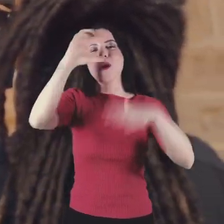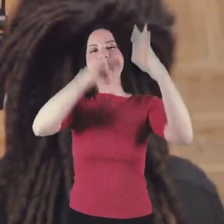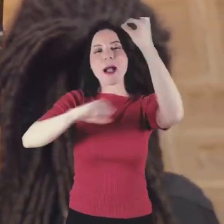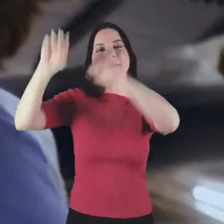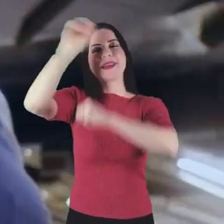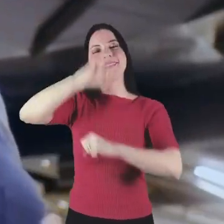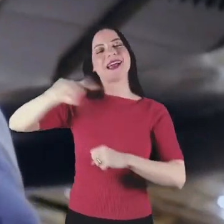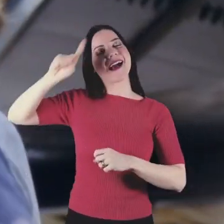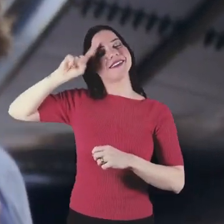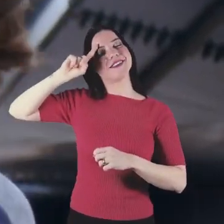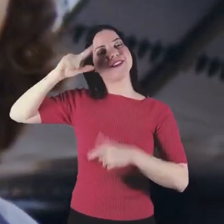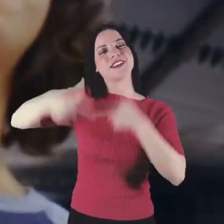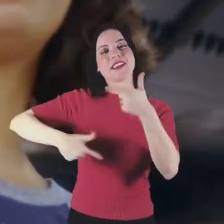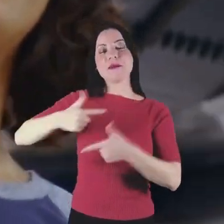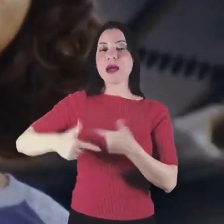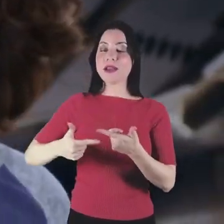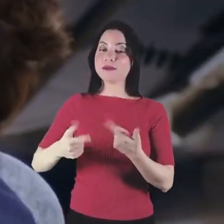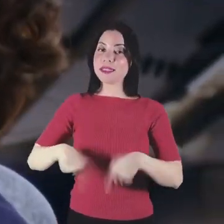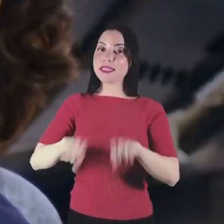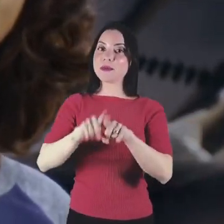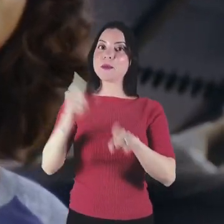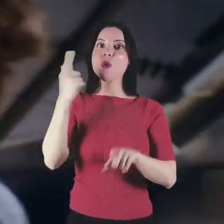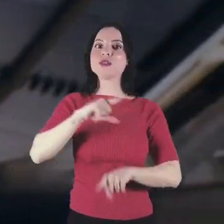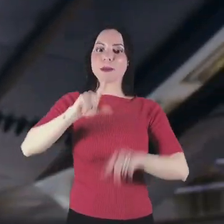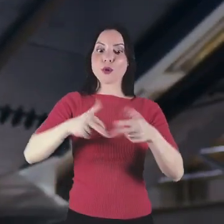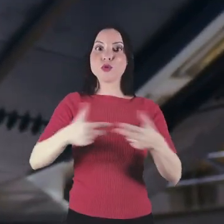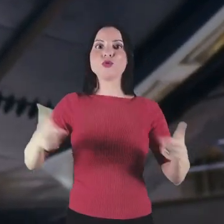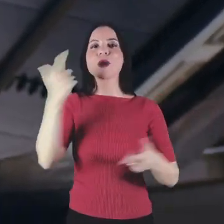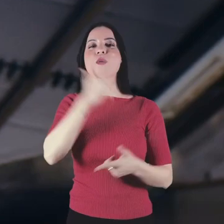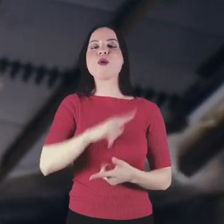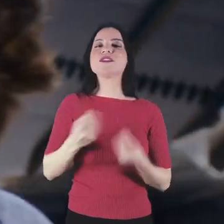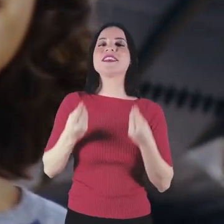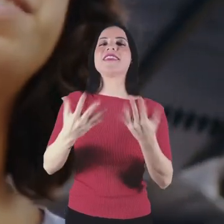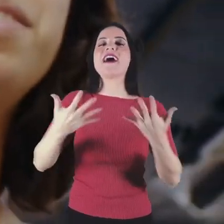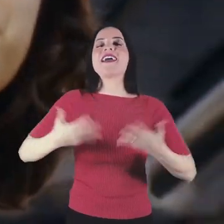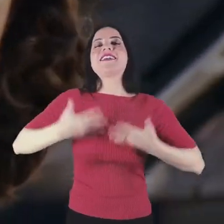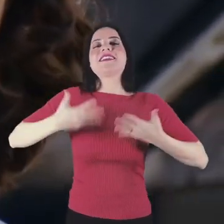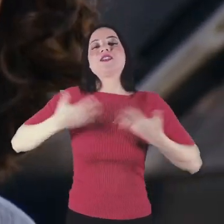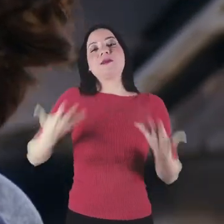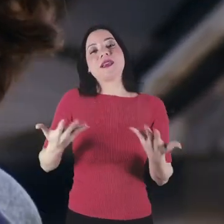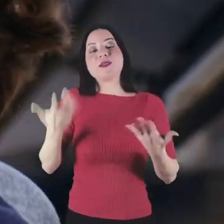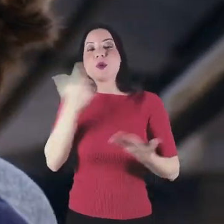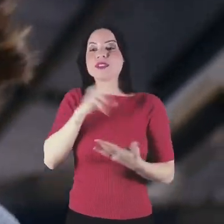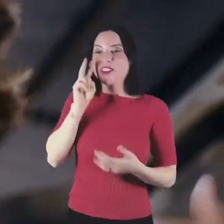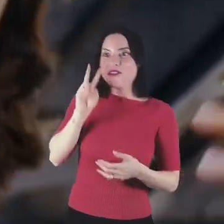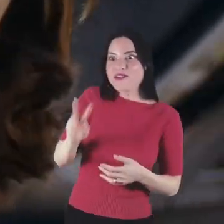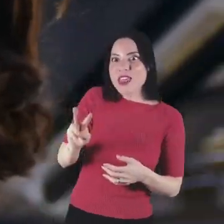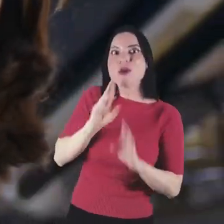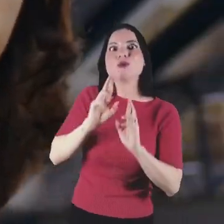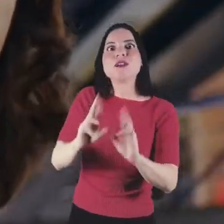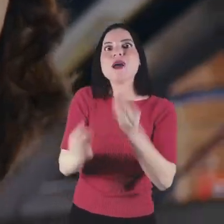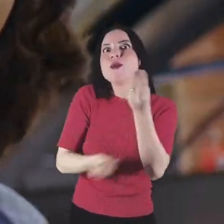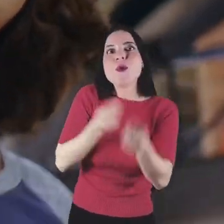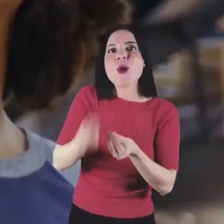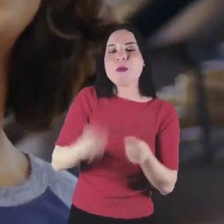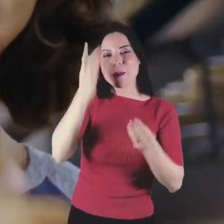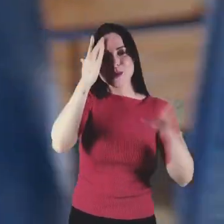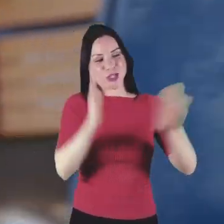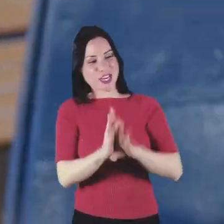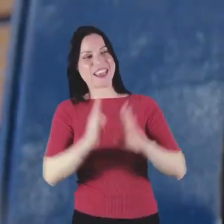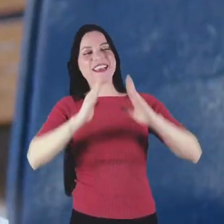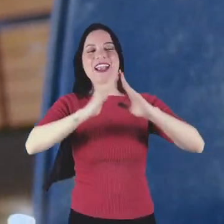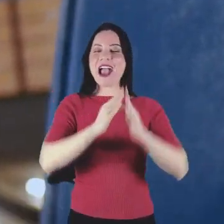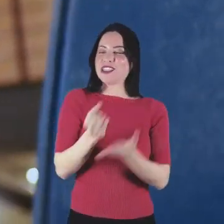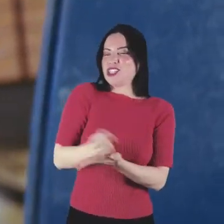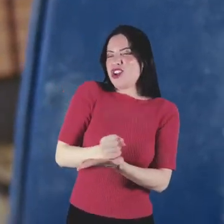trabalho. E também por ser um produto de entretenimento e depois ver o resultado, isso indo para casa das pessoas, as pessoas jogando esses jogos.